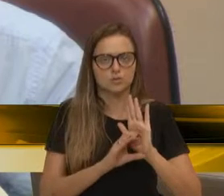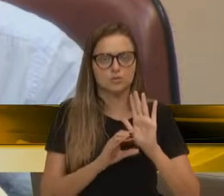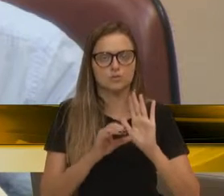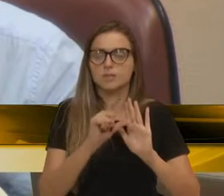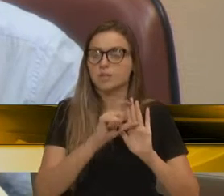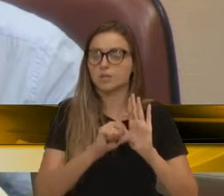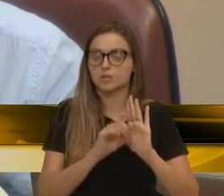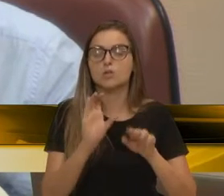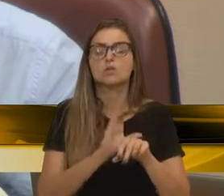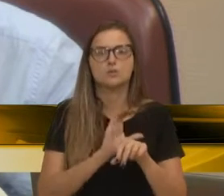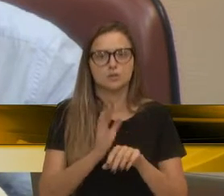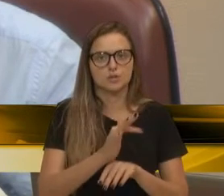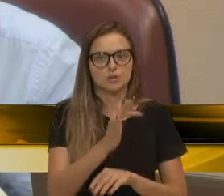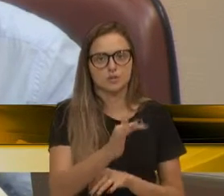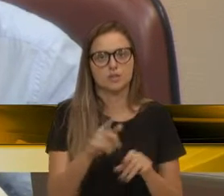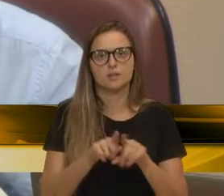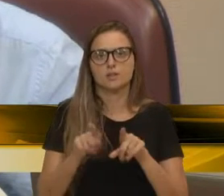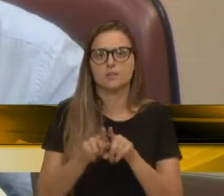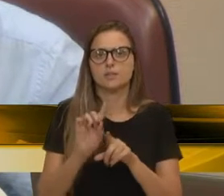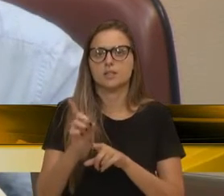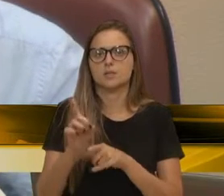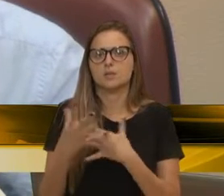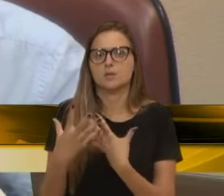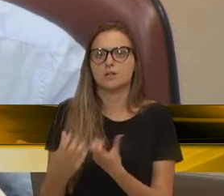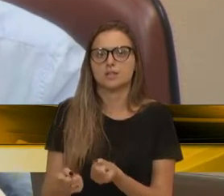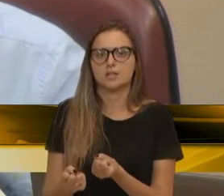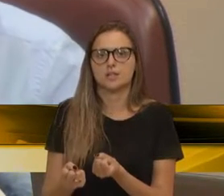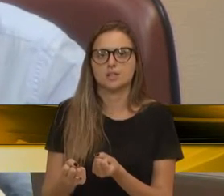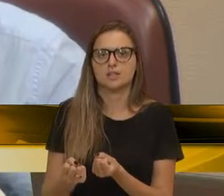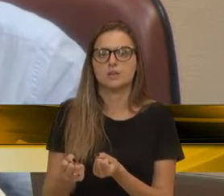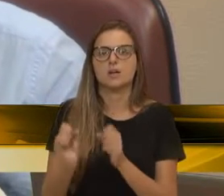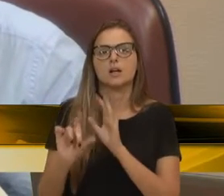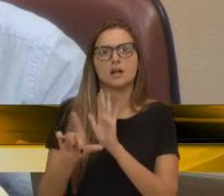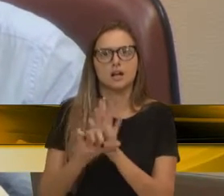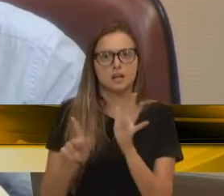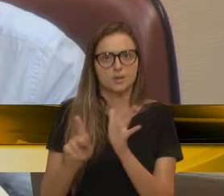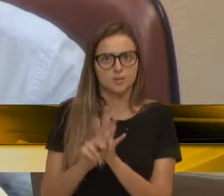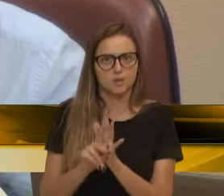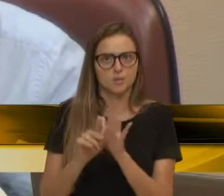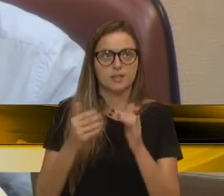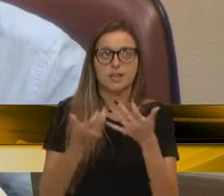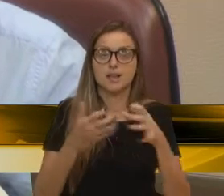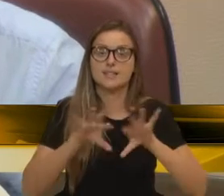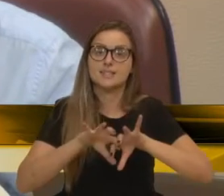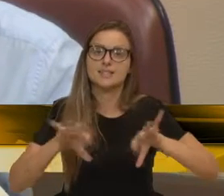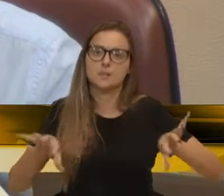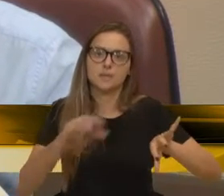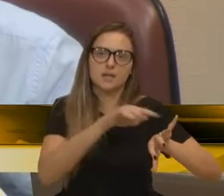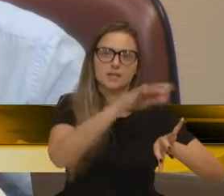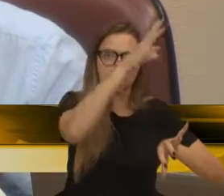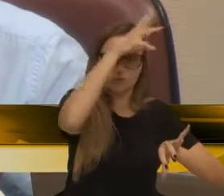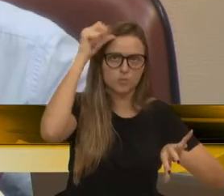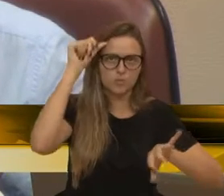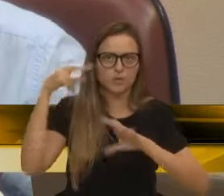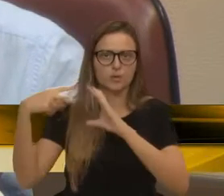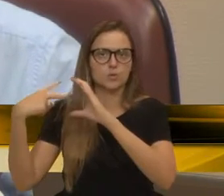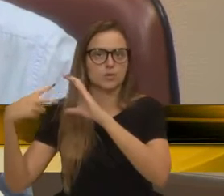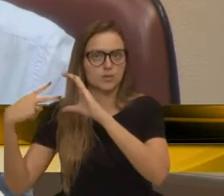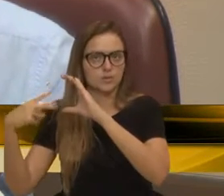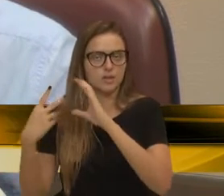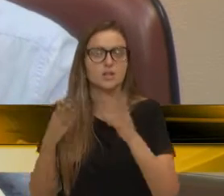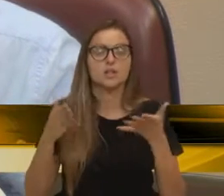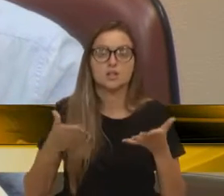interferindo nas atribuições do legislativo e por conseguinte na independência entre os poderes requenta matéria que já